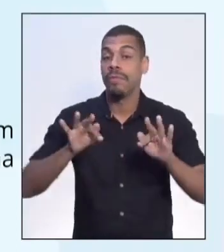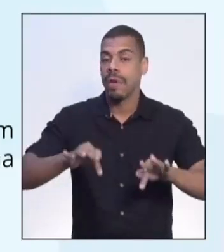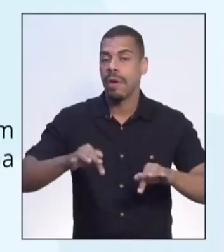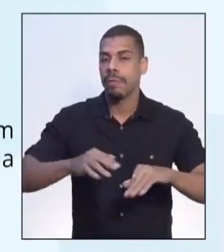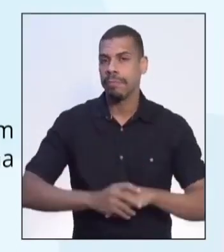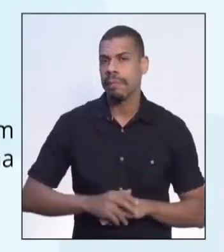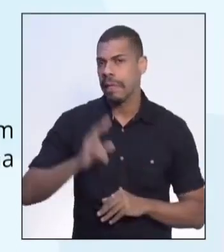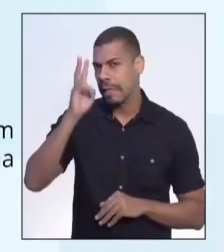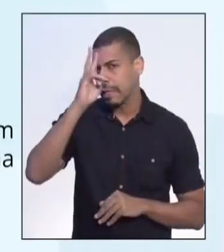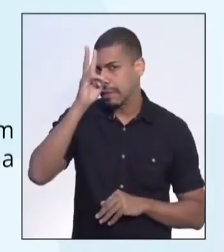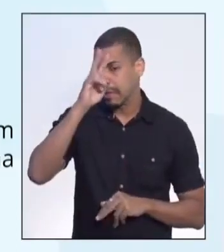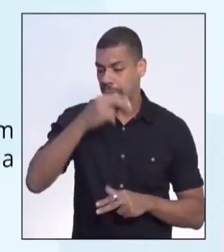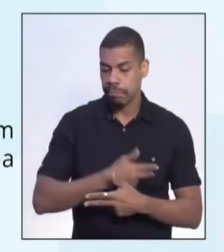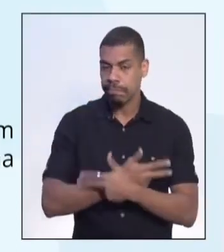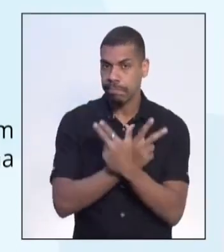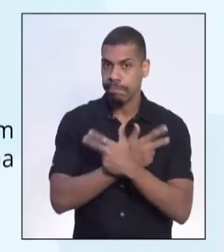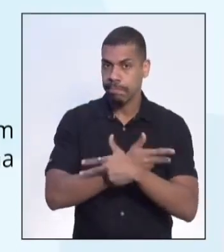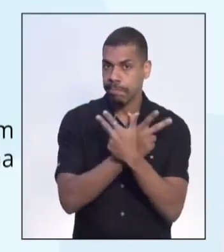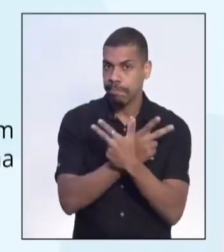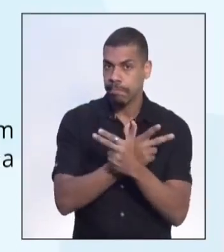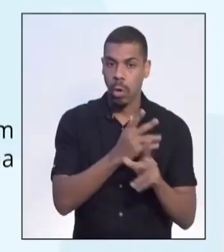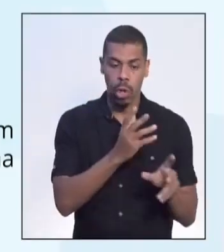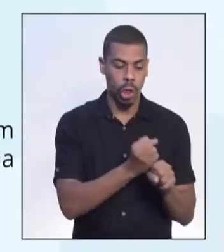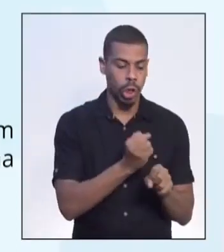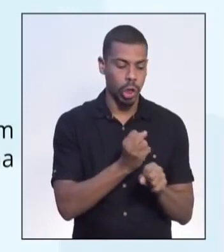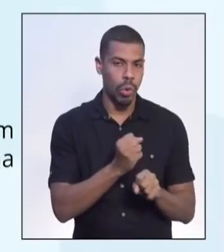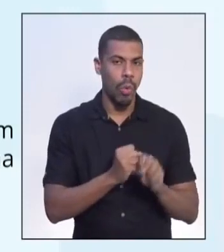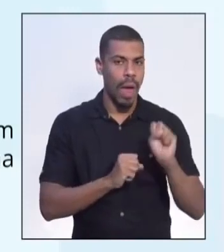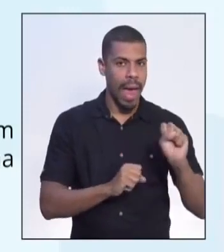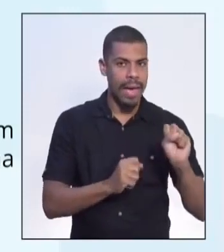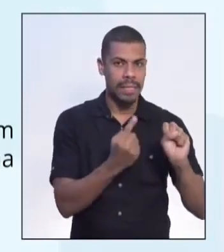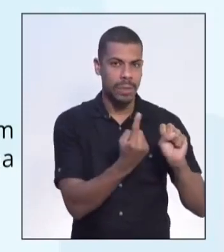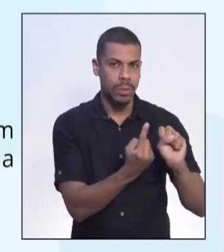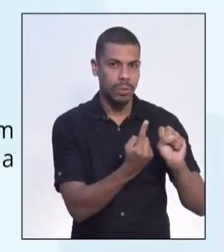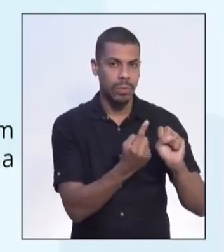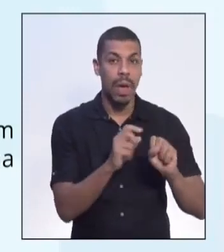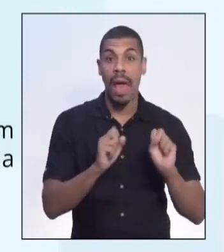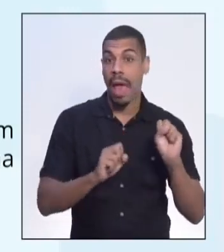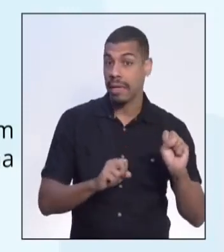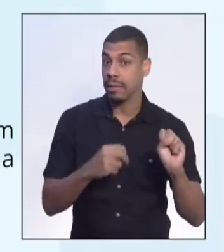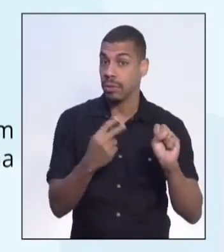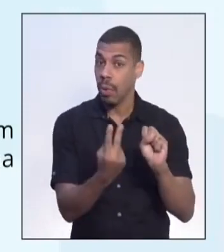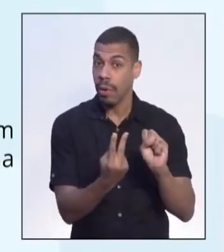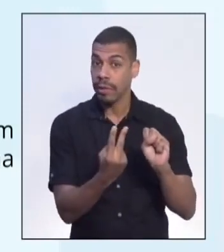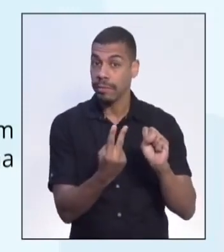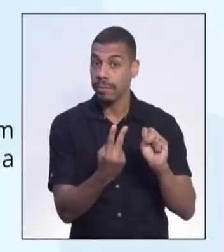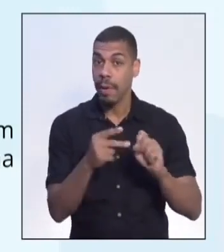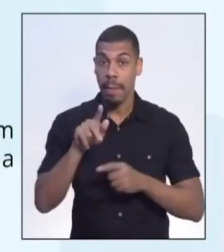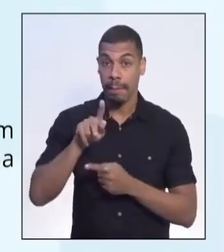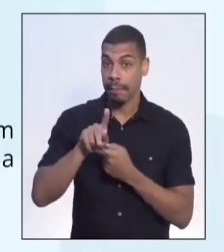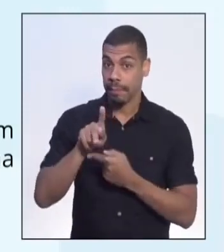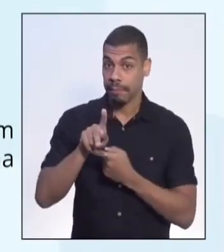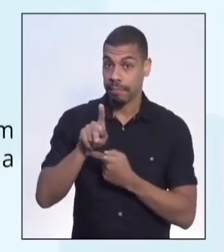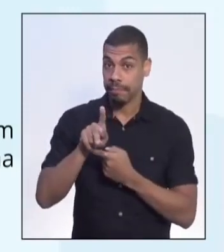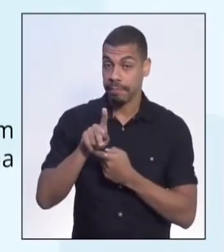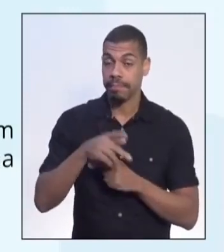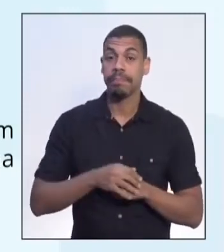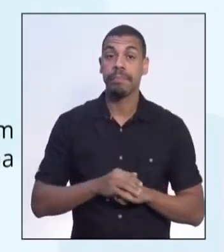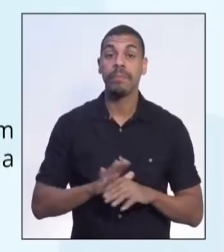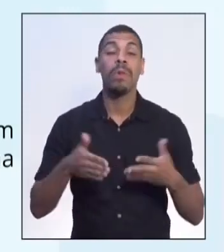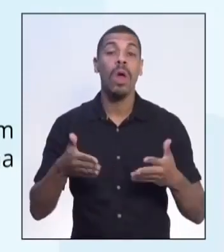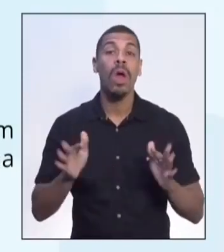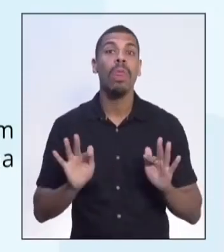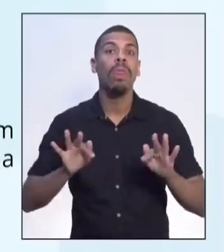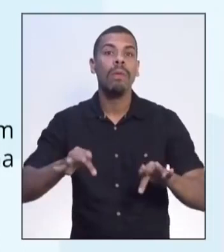Lembra, para a equação final tem que calcular S1, S2, P, e na hora que